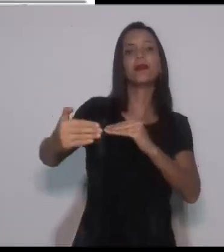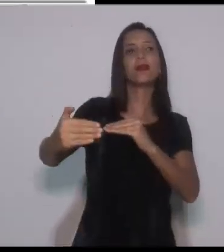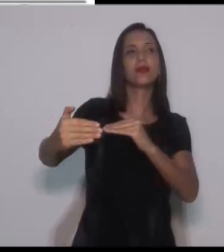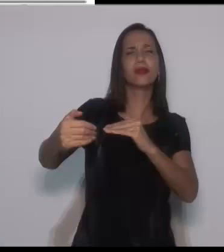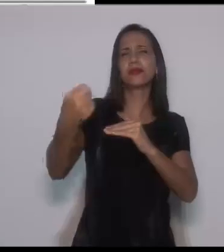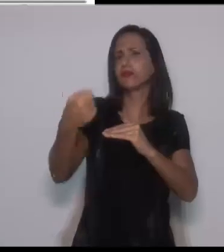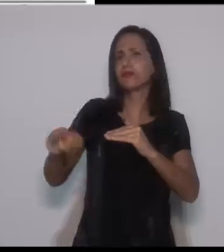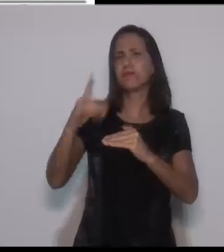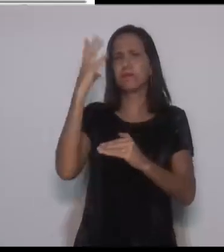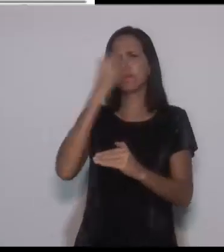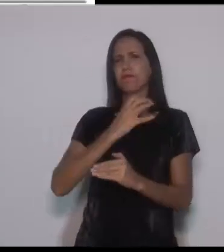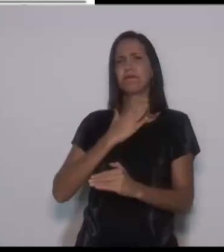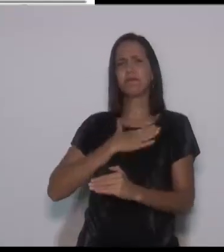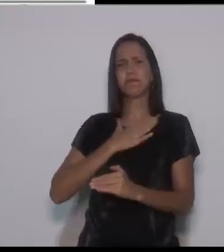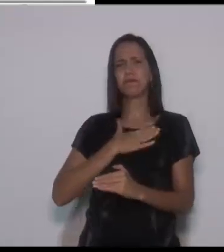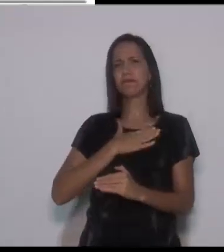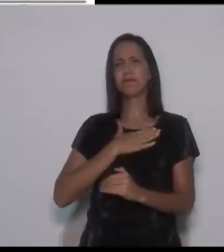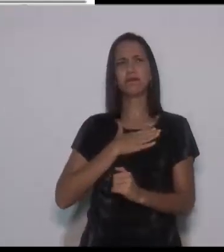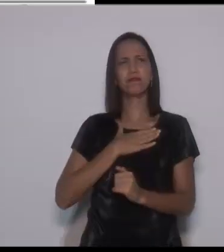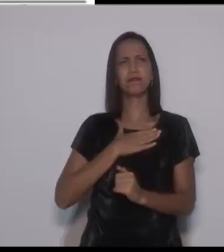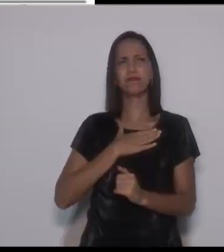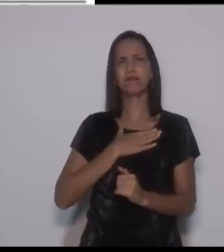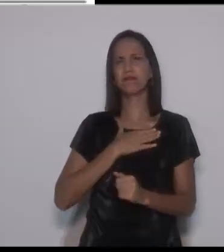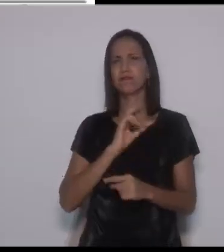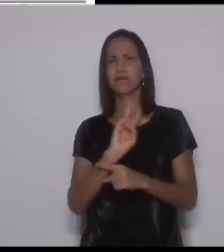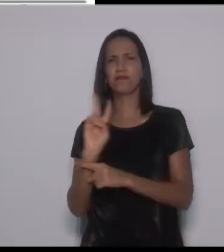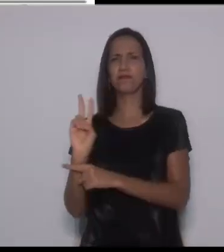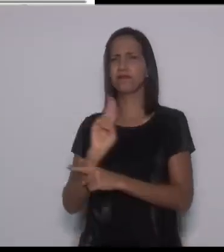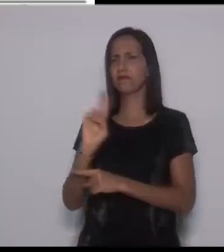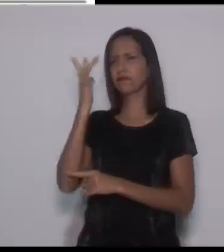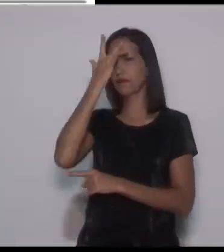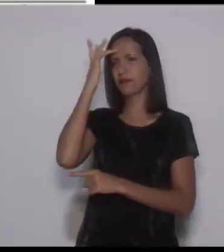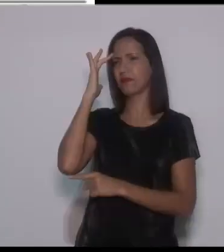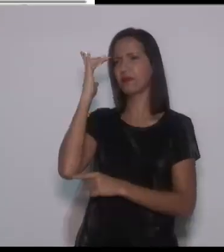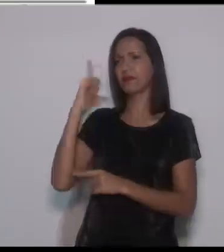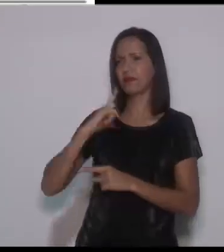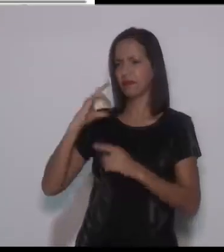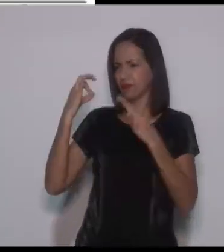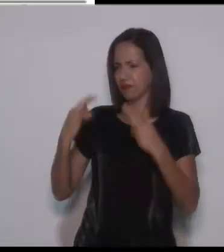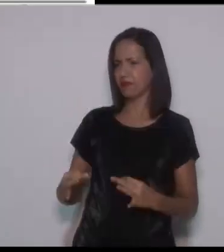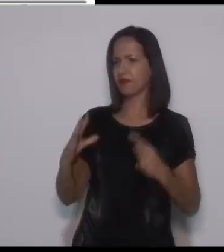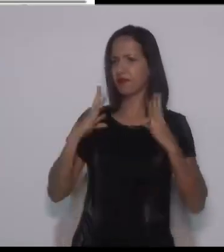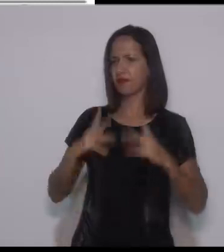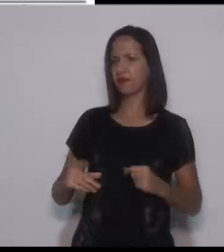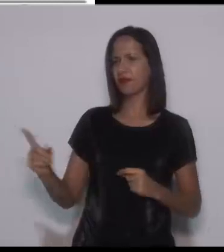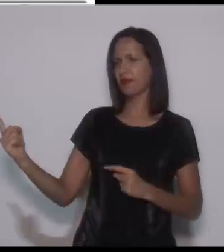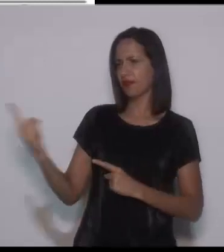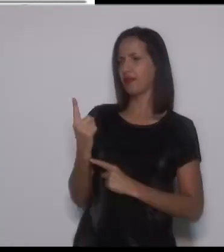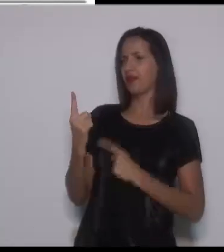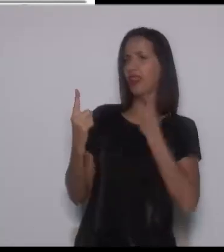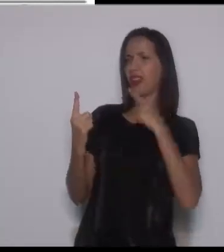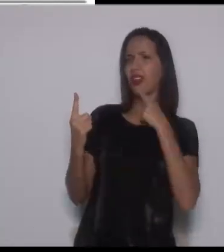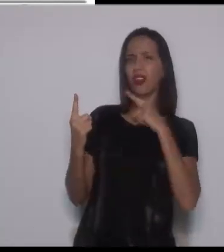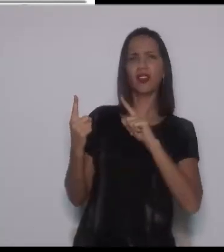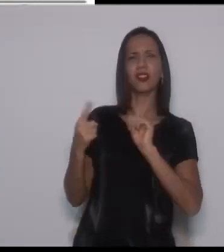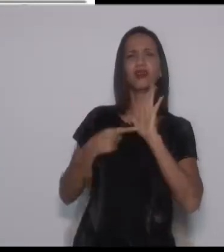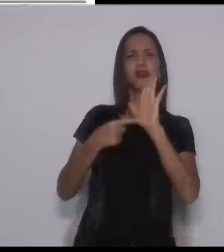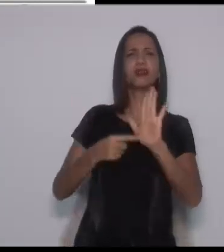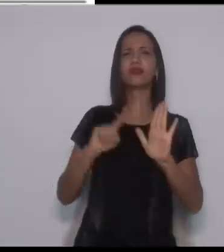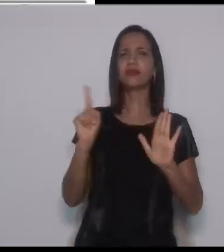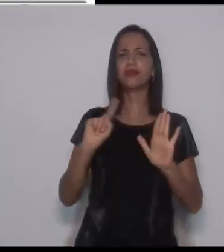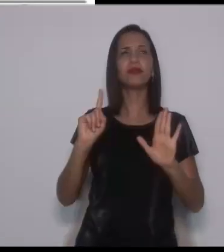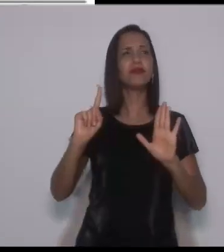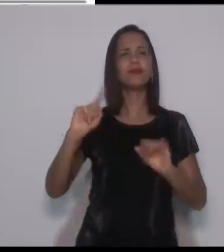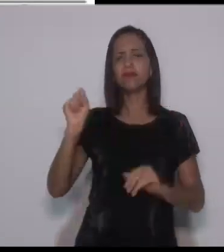Não precisa ficar bravo comigo, né? Eu vou preservar o nome da pessoa, porque ele é muito justo e ele vem reclamar para mim, mas não vou expor aqui, mas não